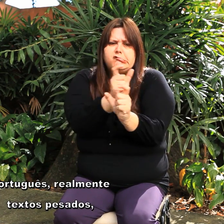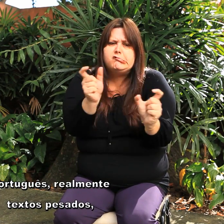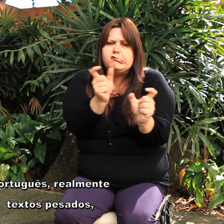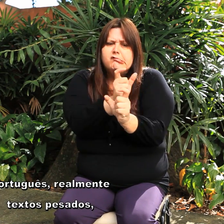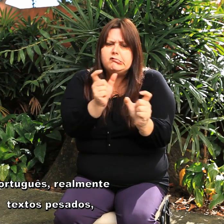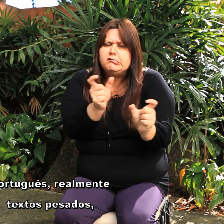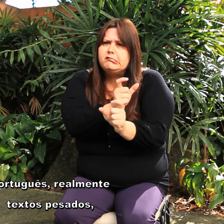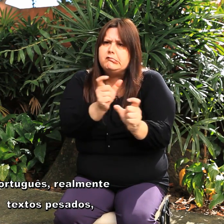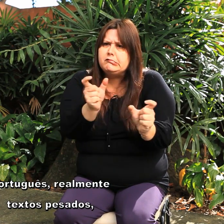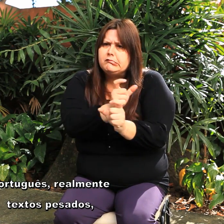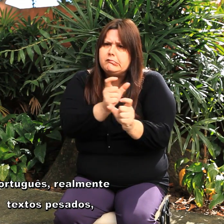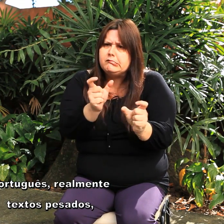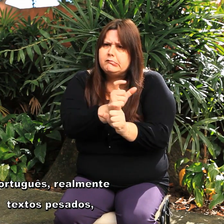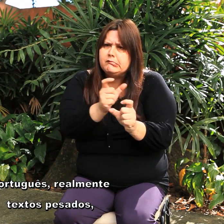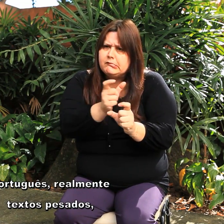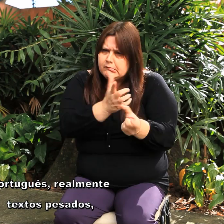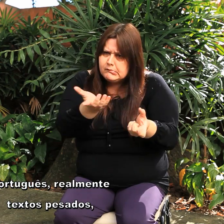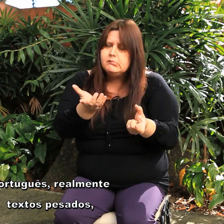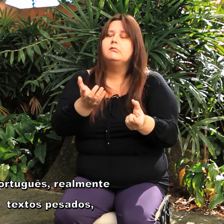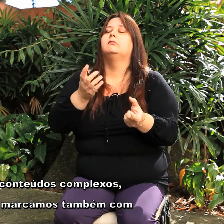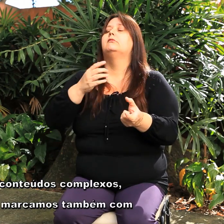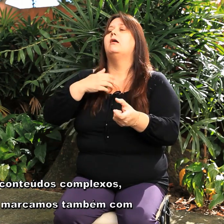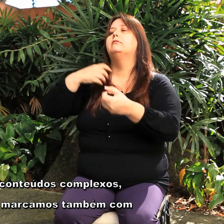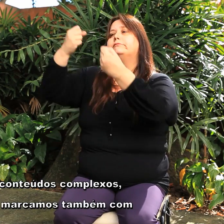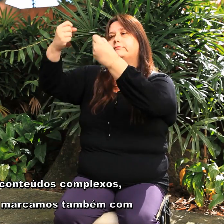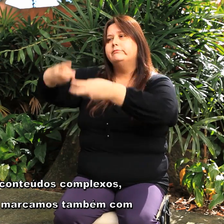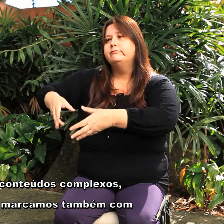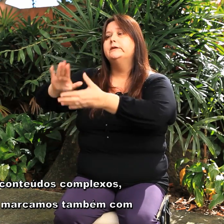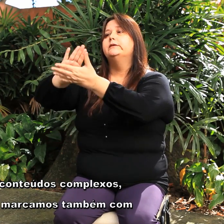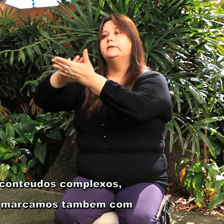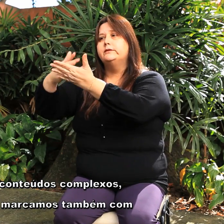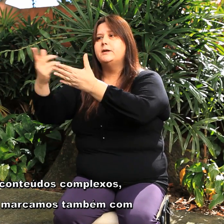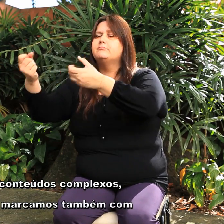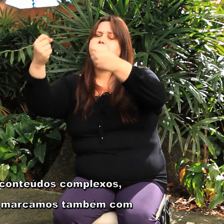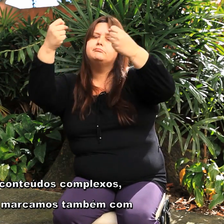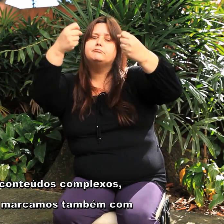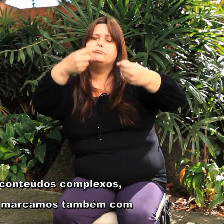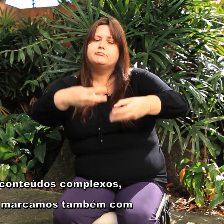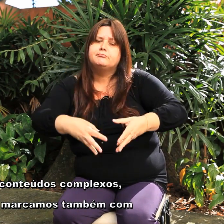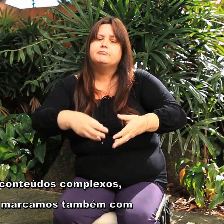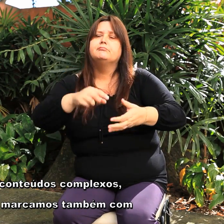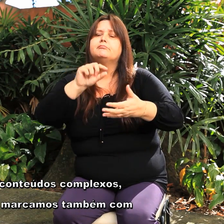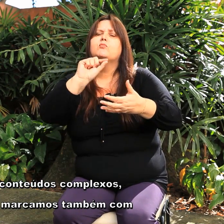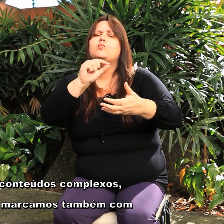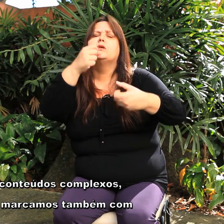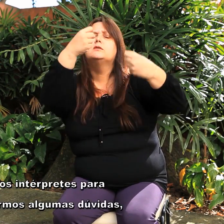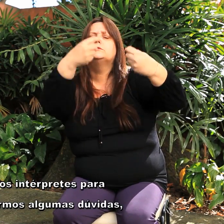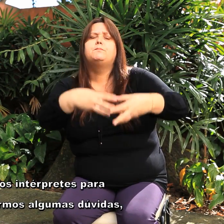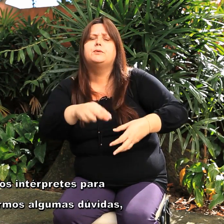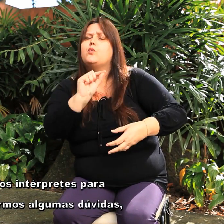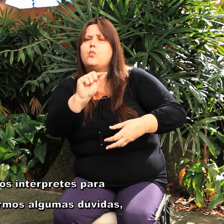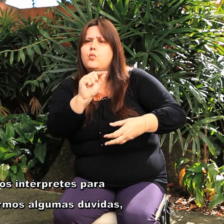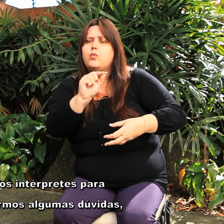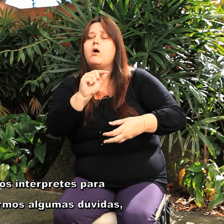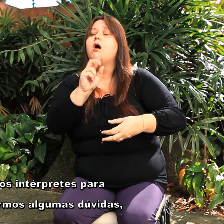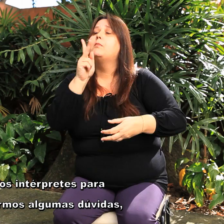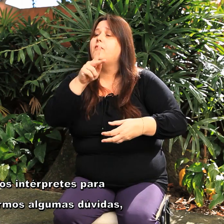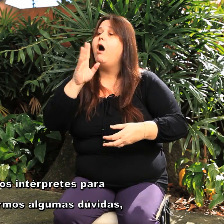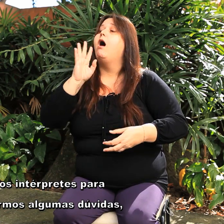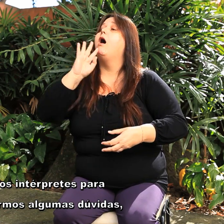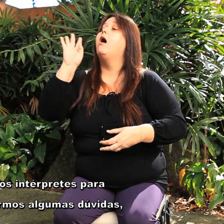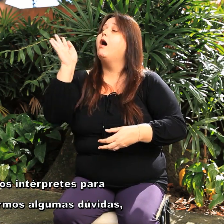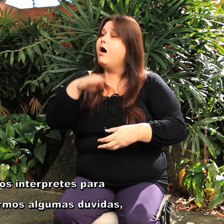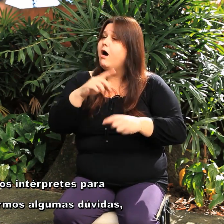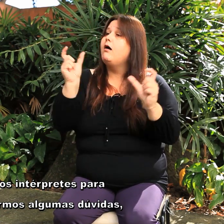português, realmente textos pesados, de conteúdos complexos. E nós marcamos também com os intérpretes